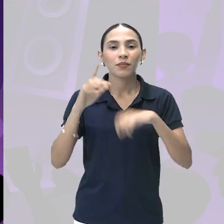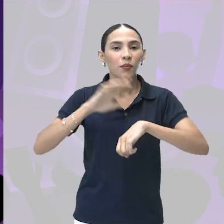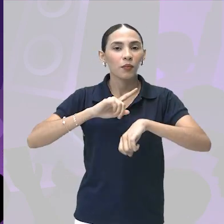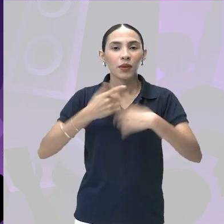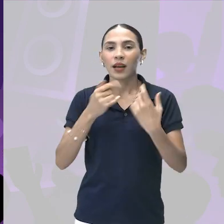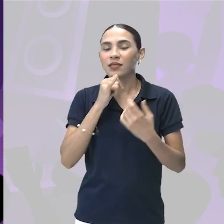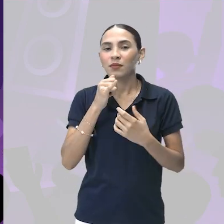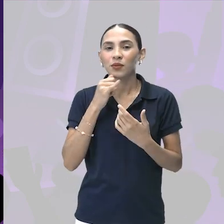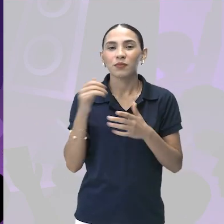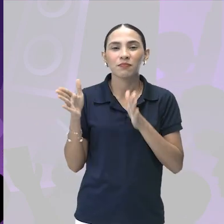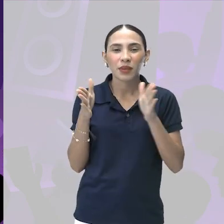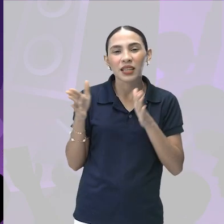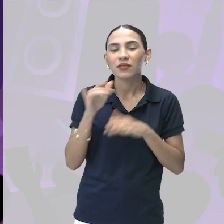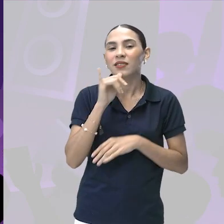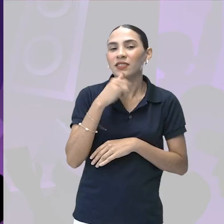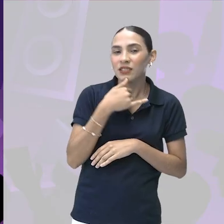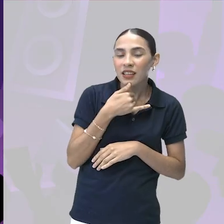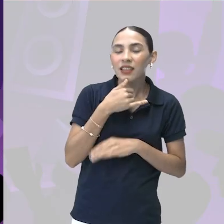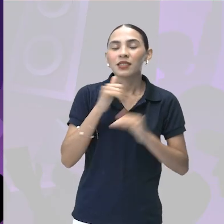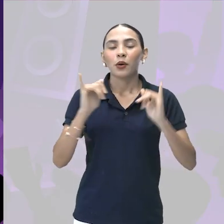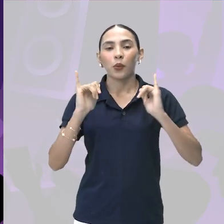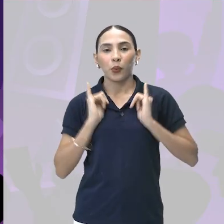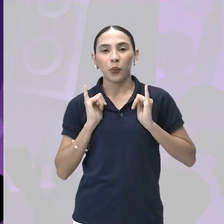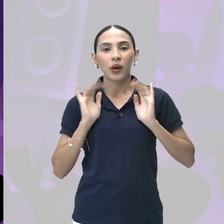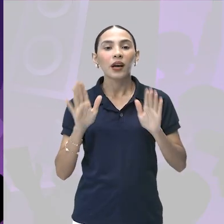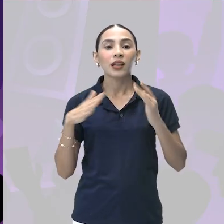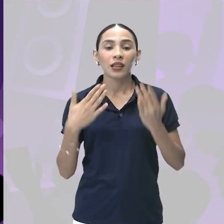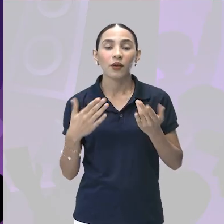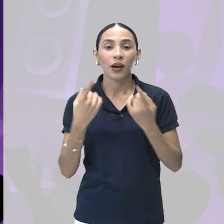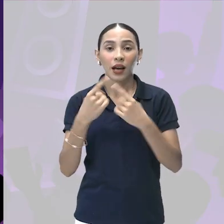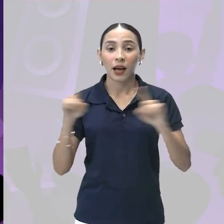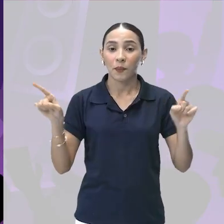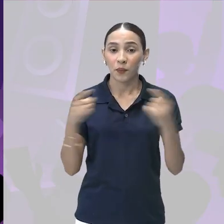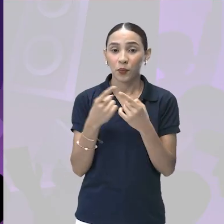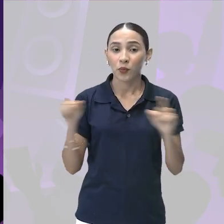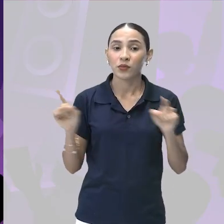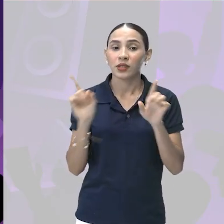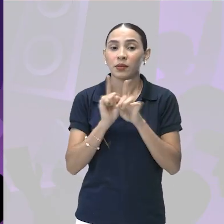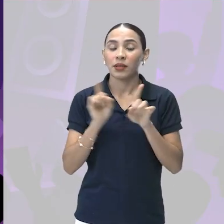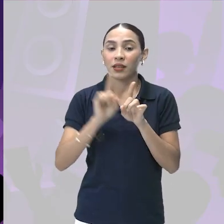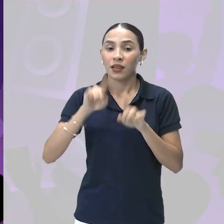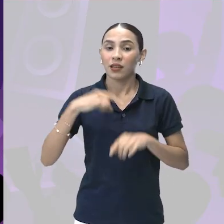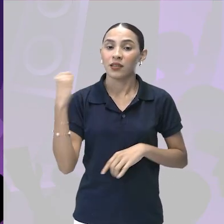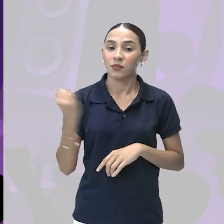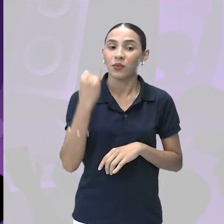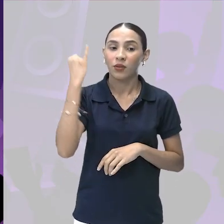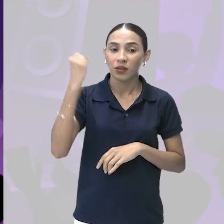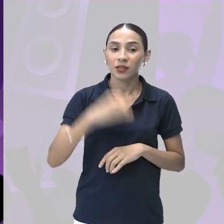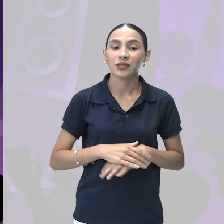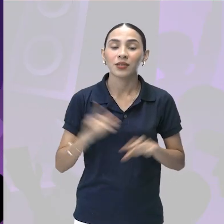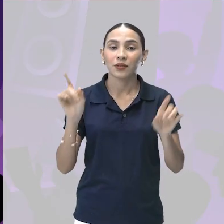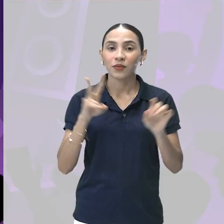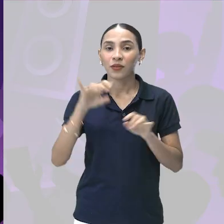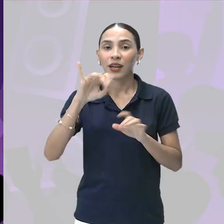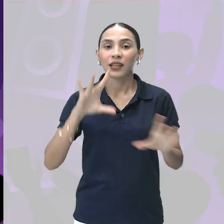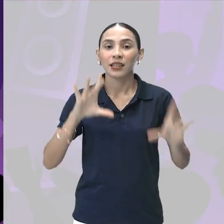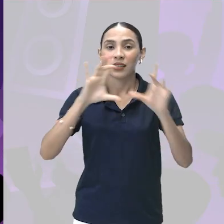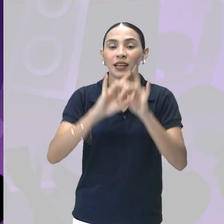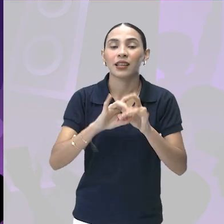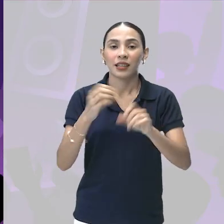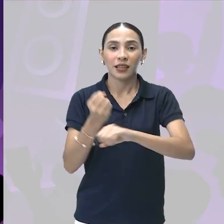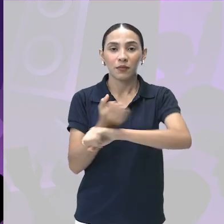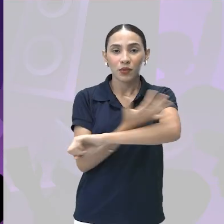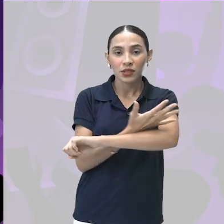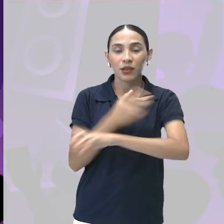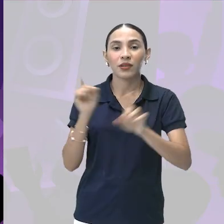de tristeza, de relaxamento, ou seja, a música ela é fundamental e ela está ligada às